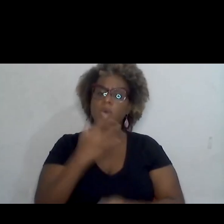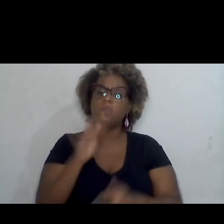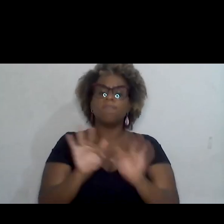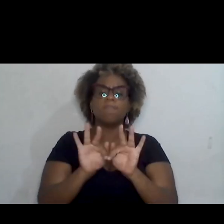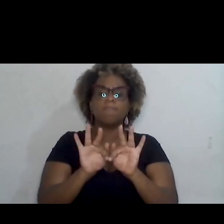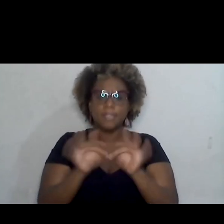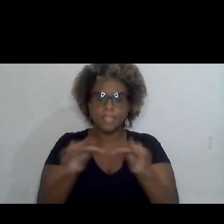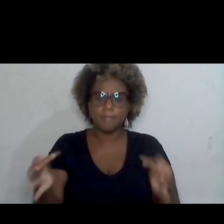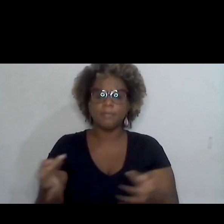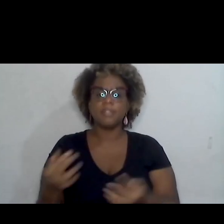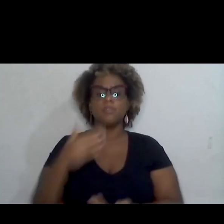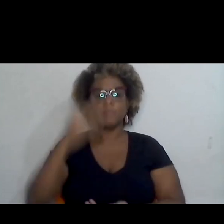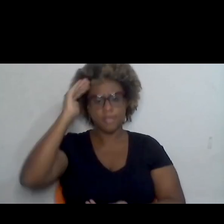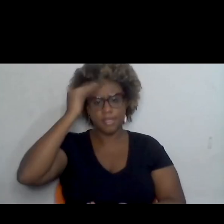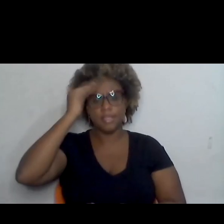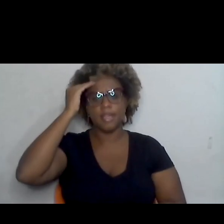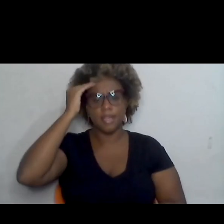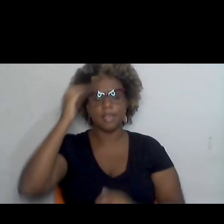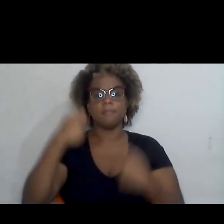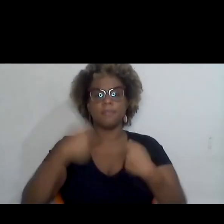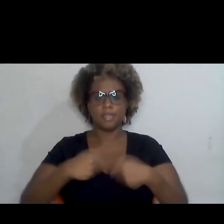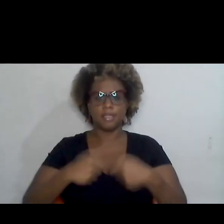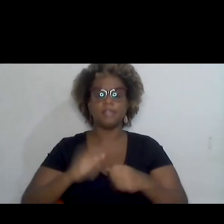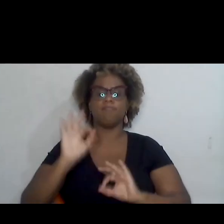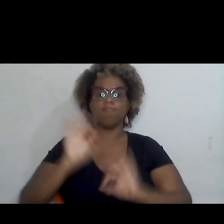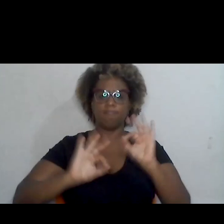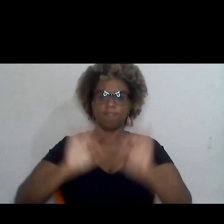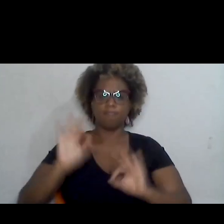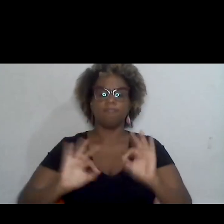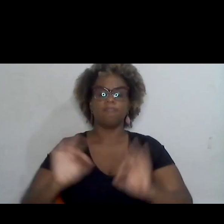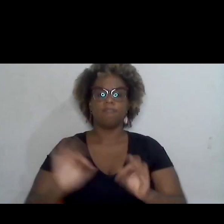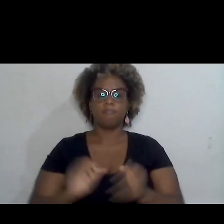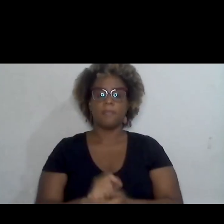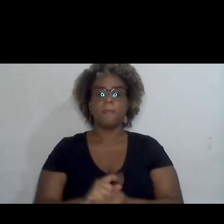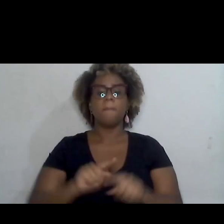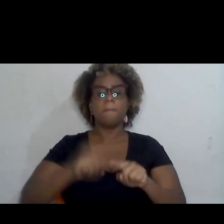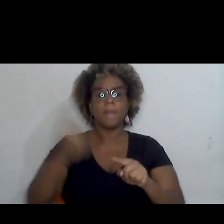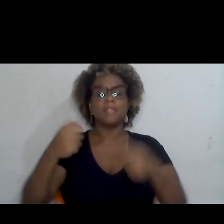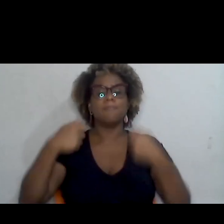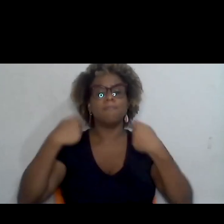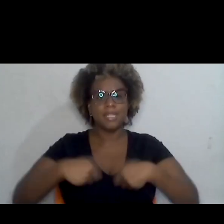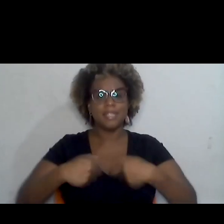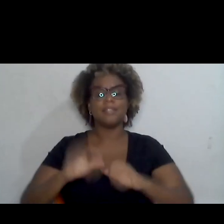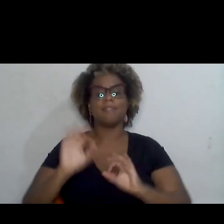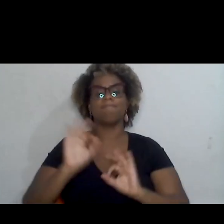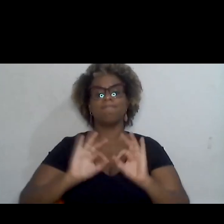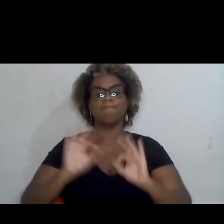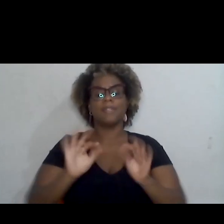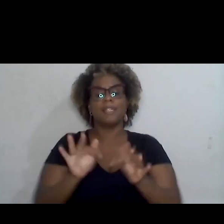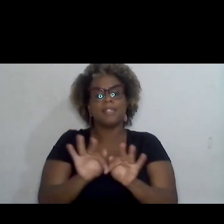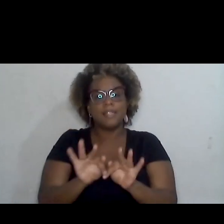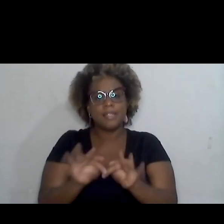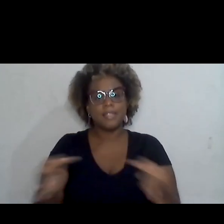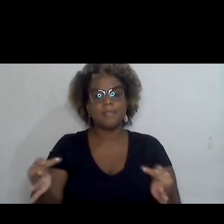processo burocrático e jurídico que precisa estar, mas que seja mais simplificado para que atinja, de fato, quem